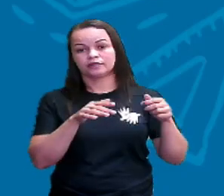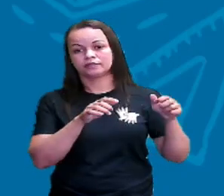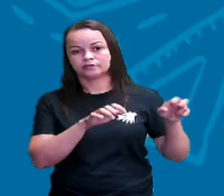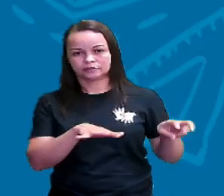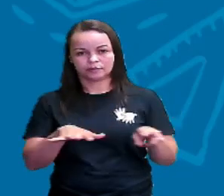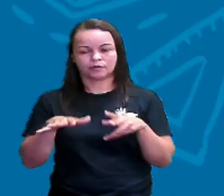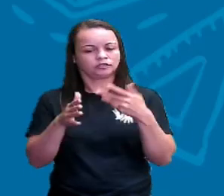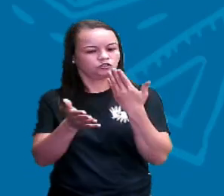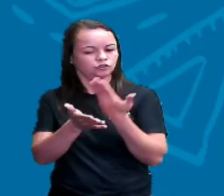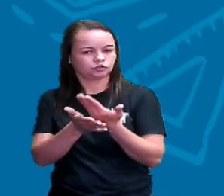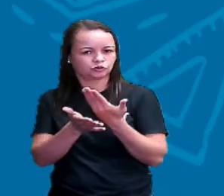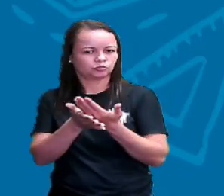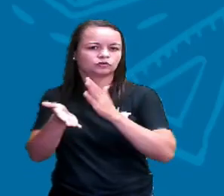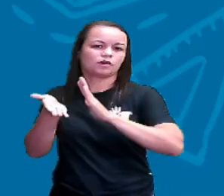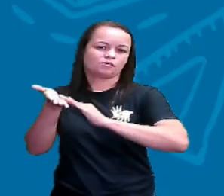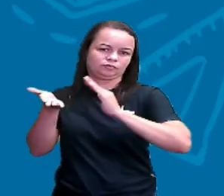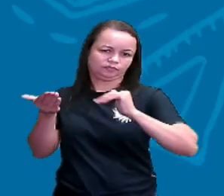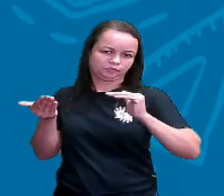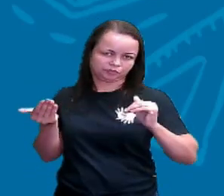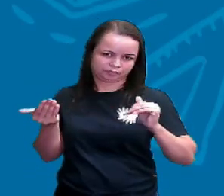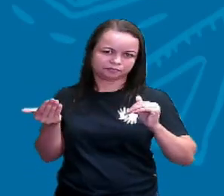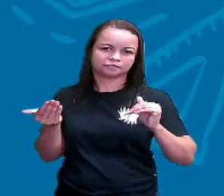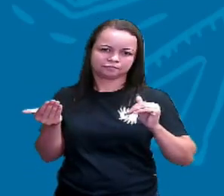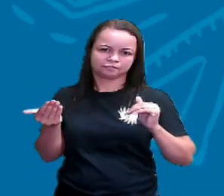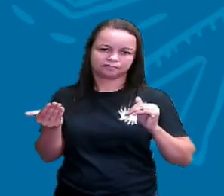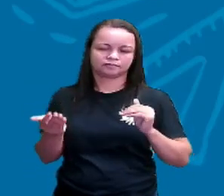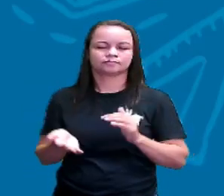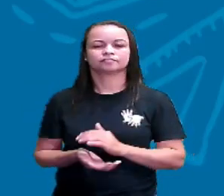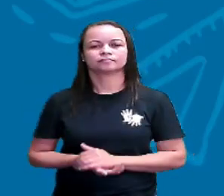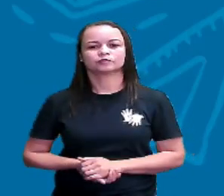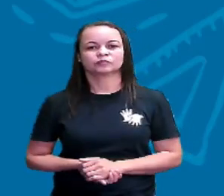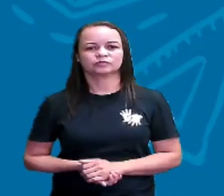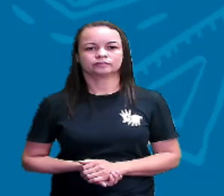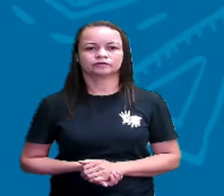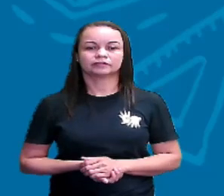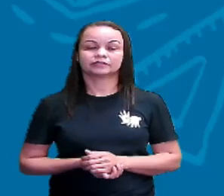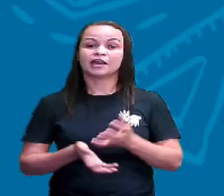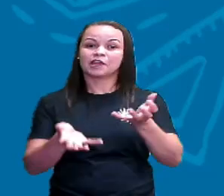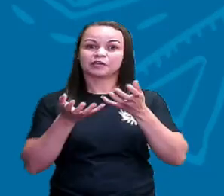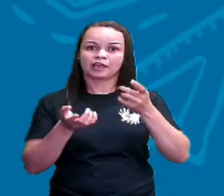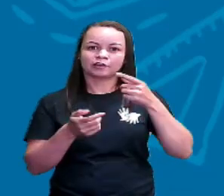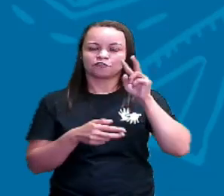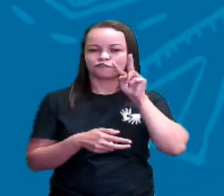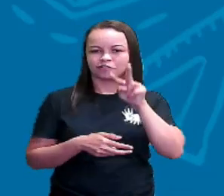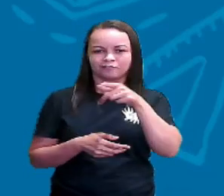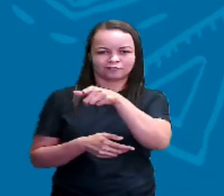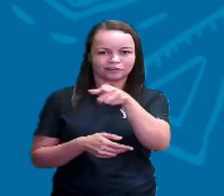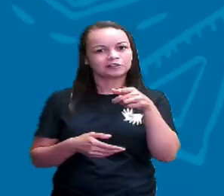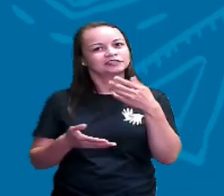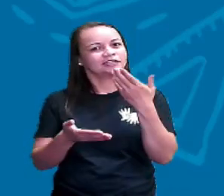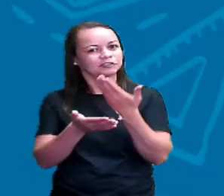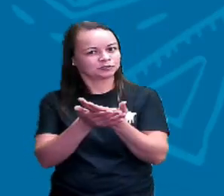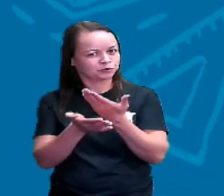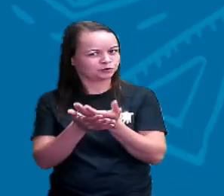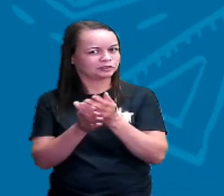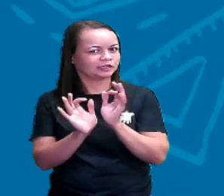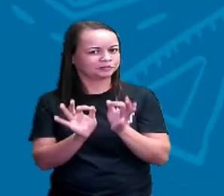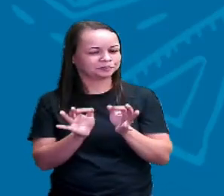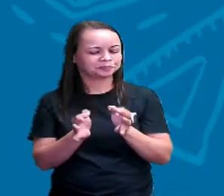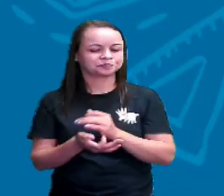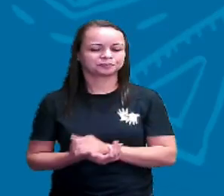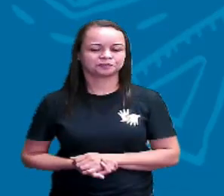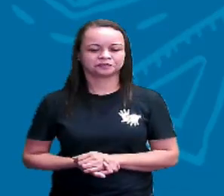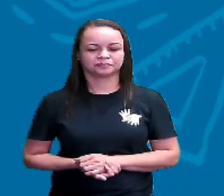espanhol. Esse final de semana vou estudar espanhol. Quero ver todo mundo estudando, hein? Qual é o seu dia